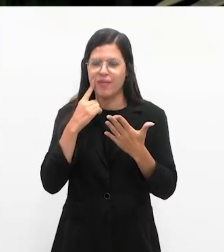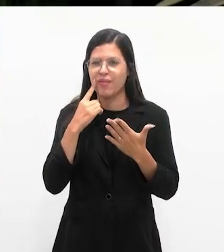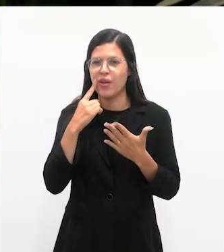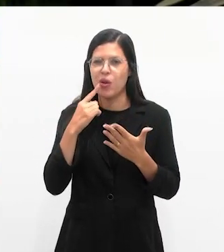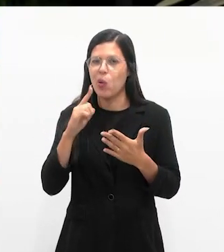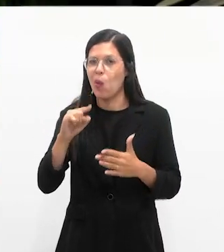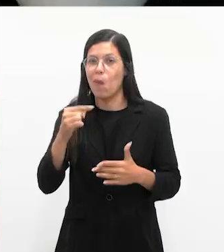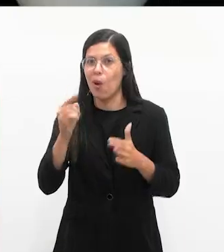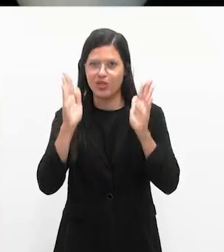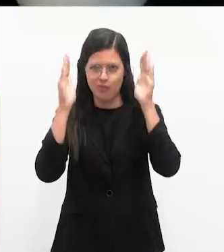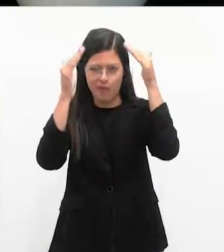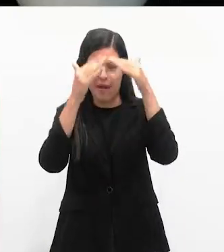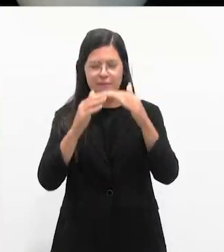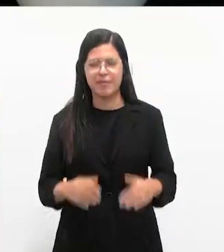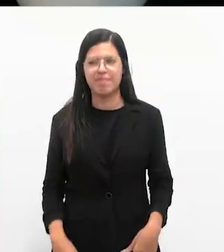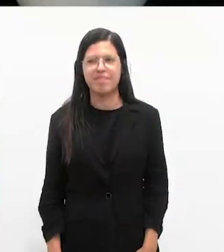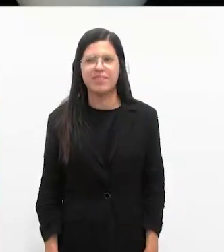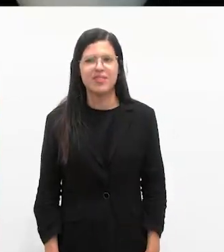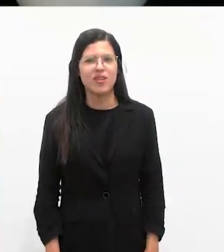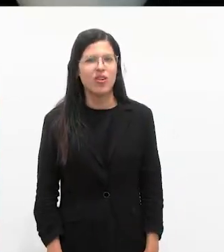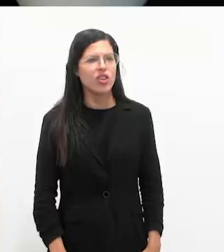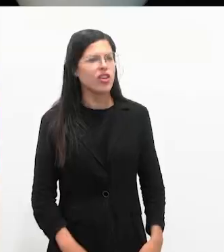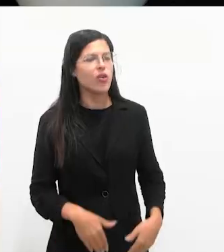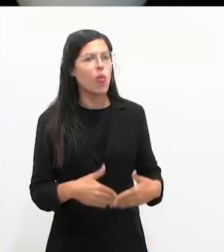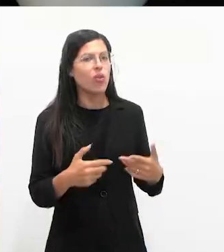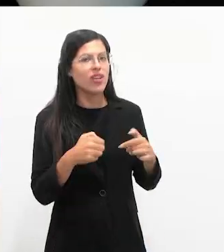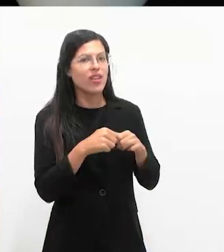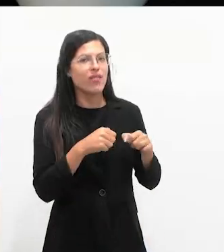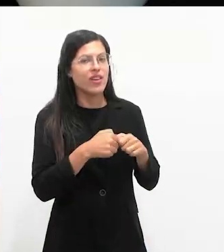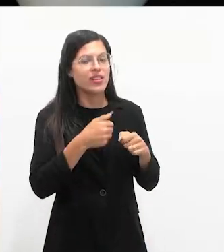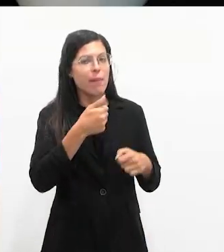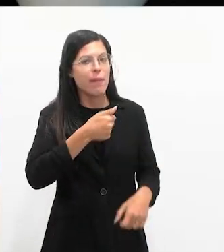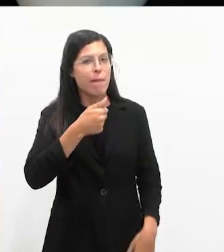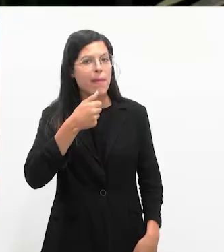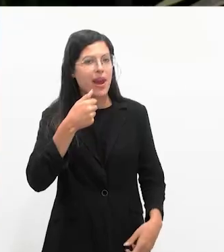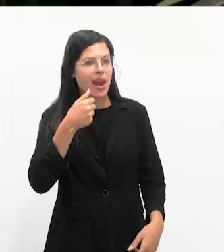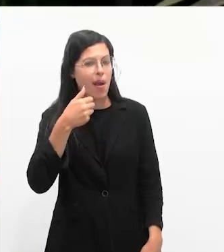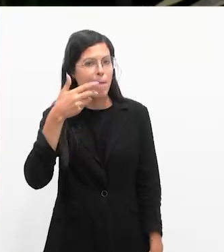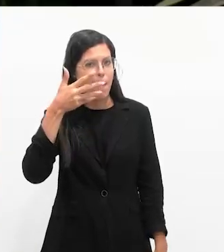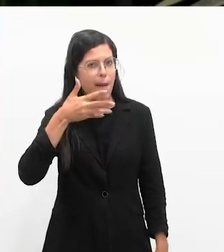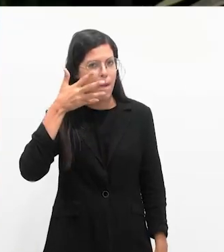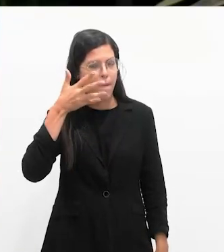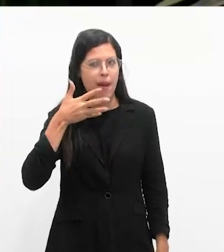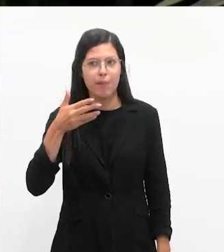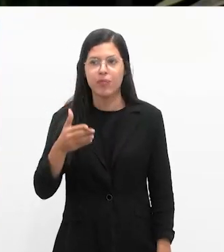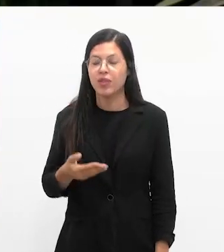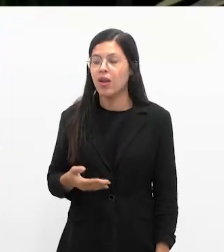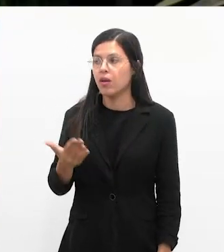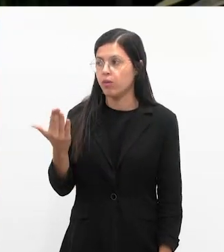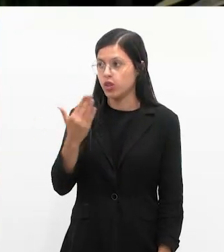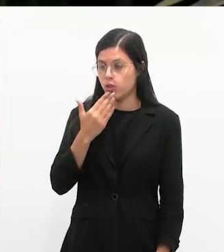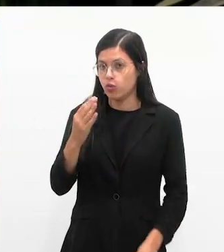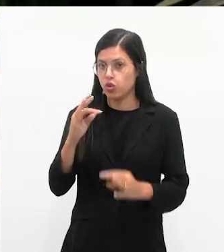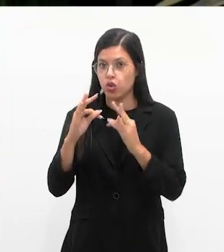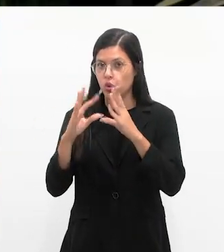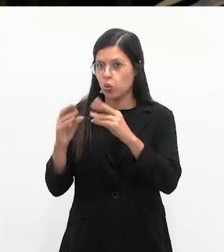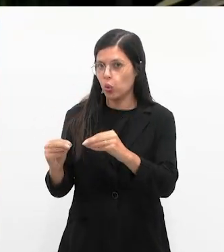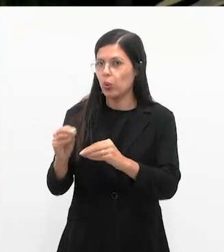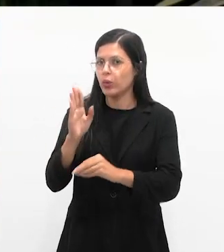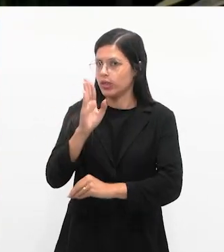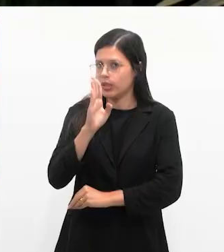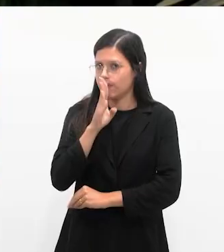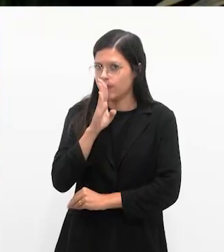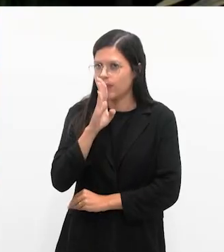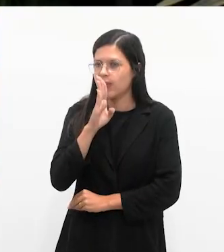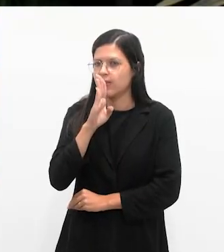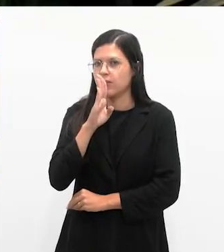fé. E quando ele fez a primeira fala? Pedimos que todos ficassem em silêncio para